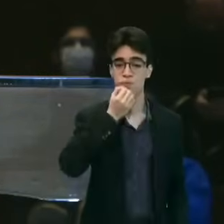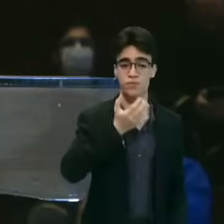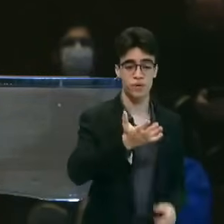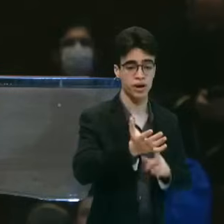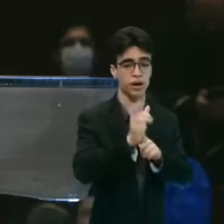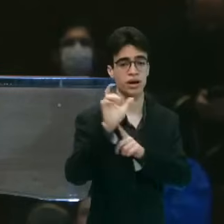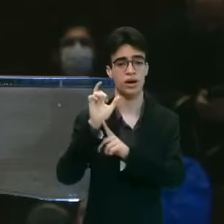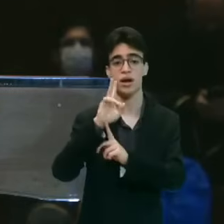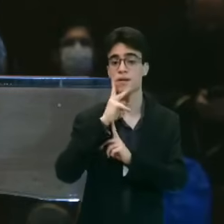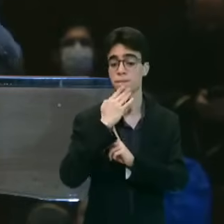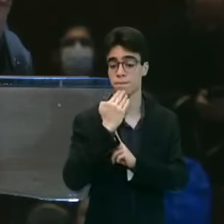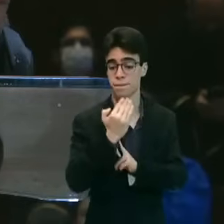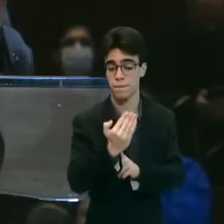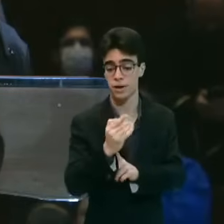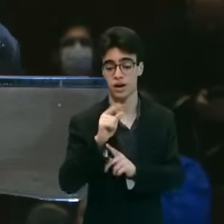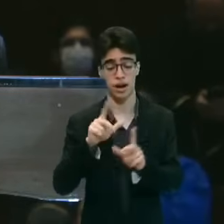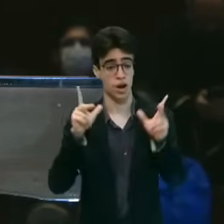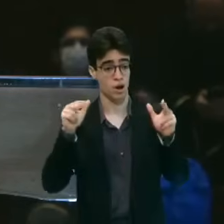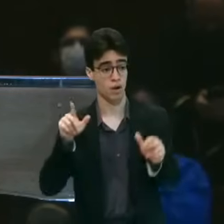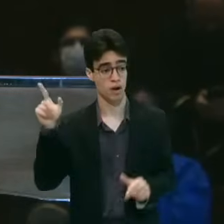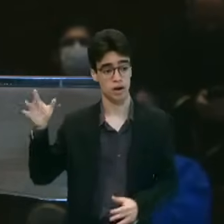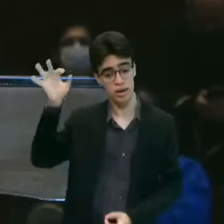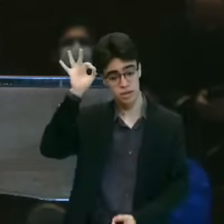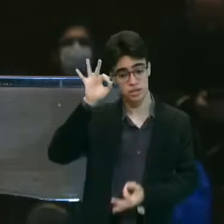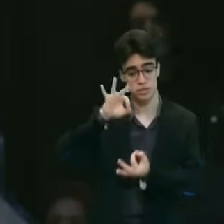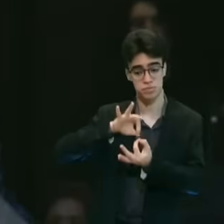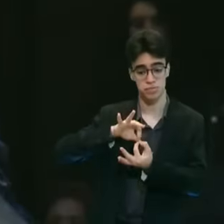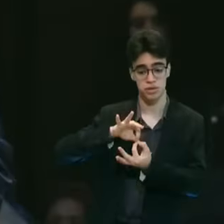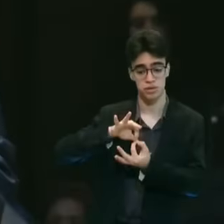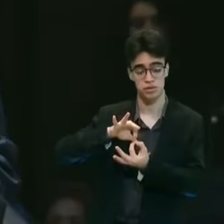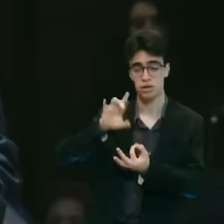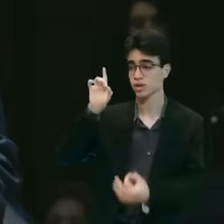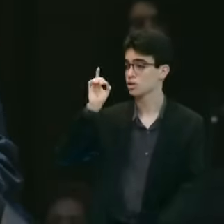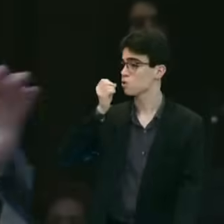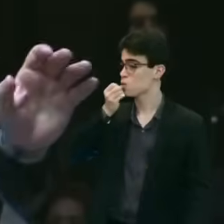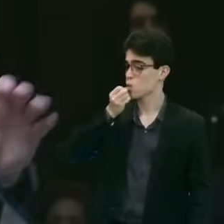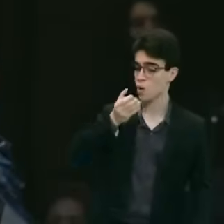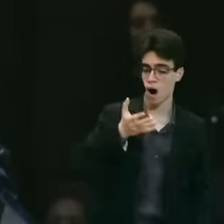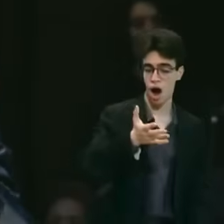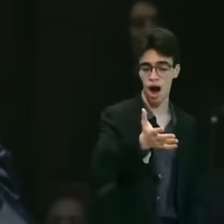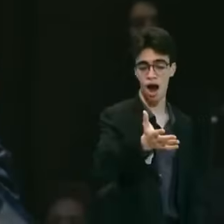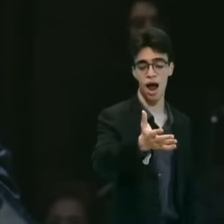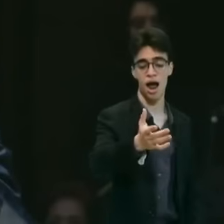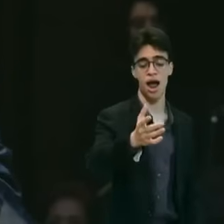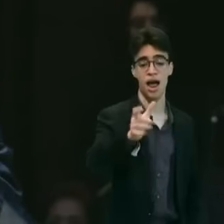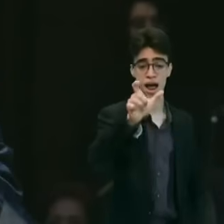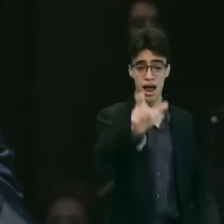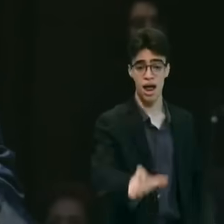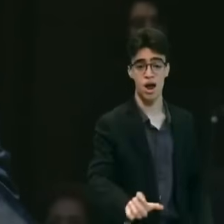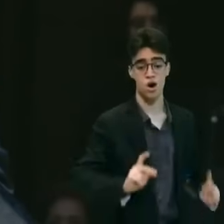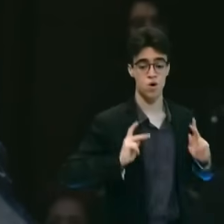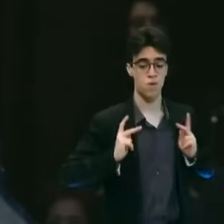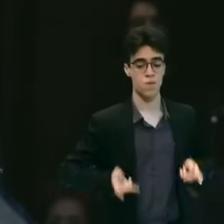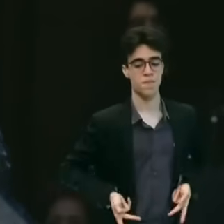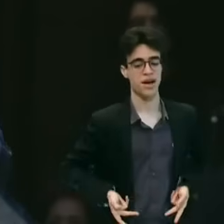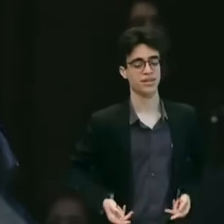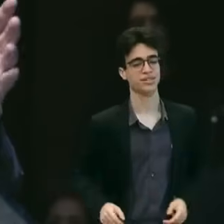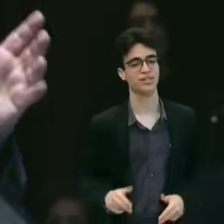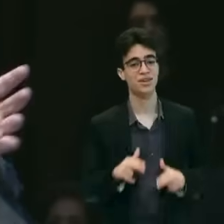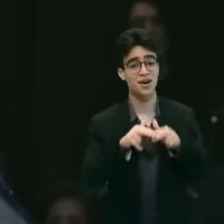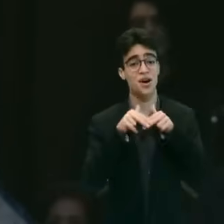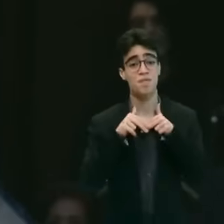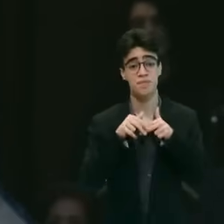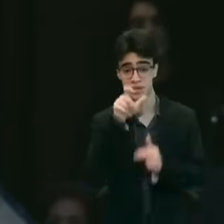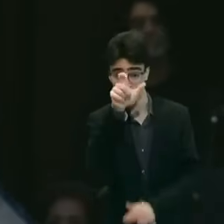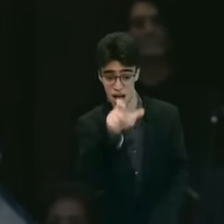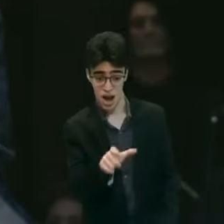no hebraico é a mesma para espírito, o ruiá de Deus, é o homem. E por isso ele é feito à